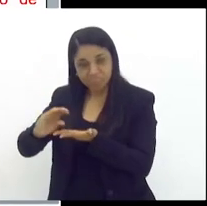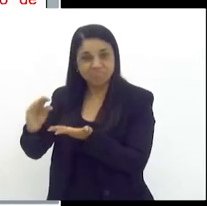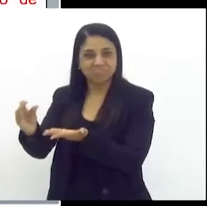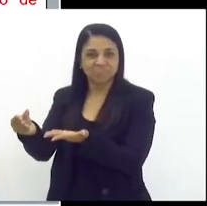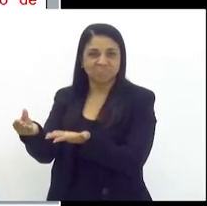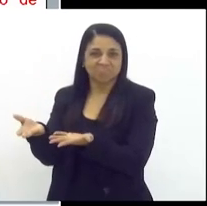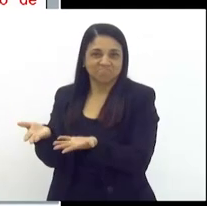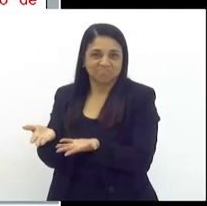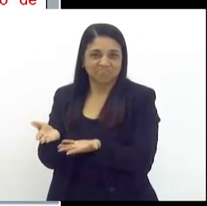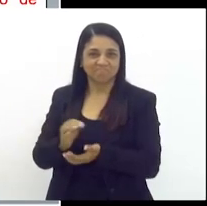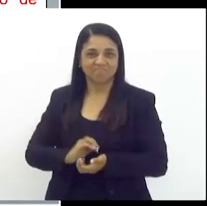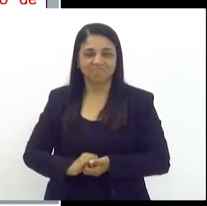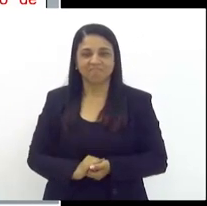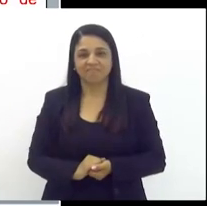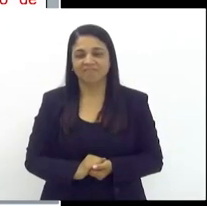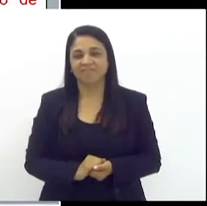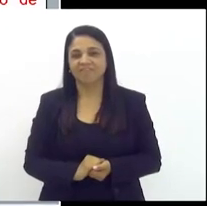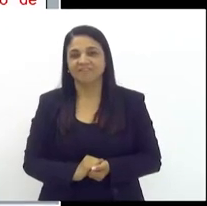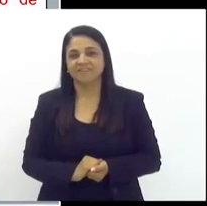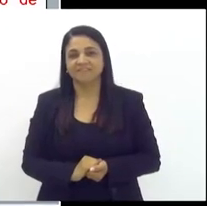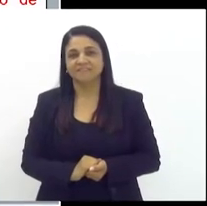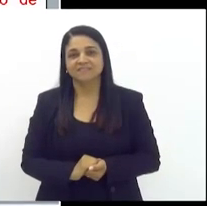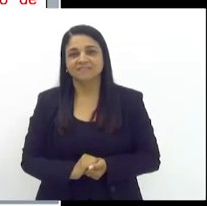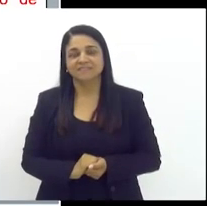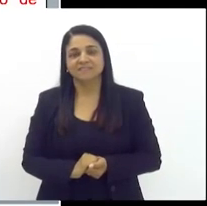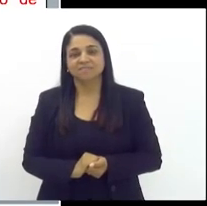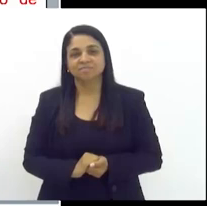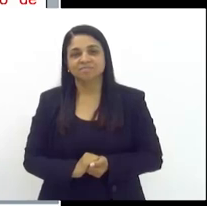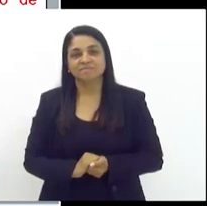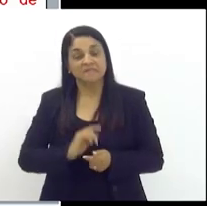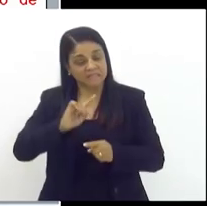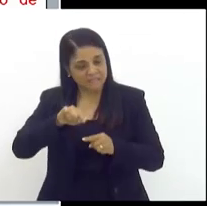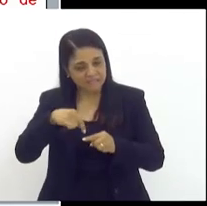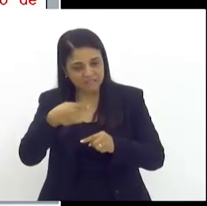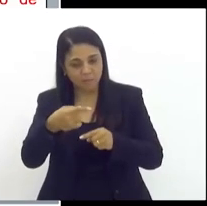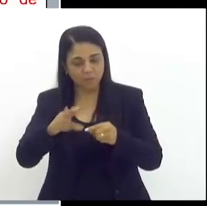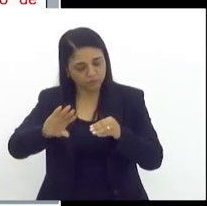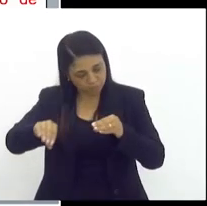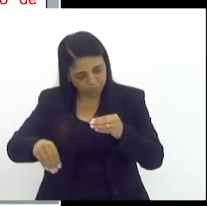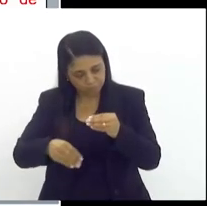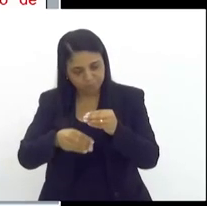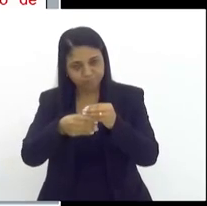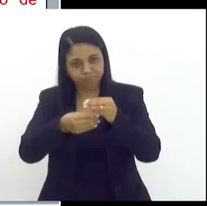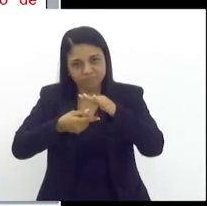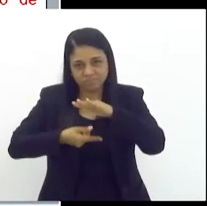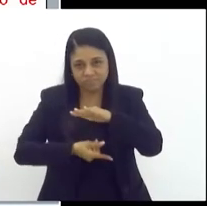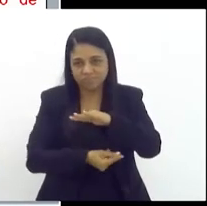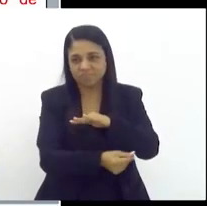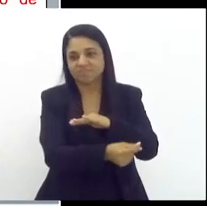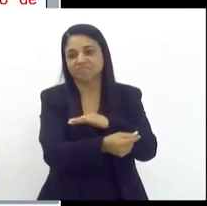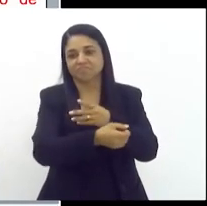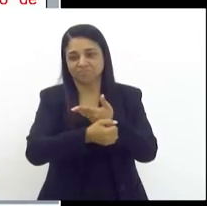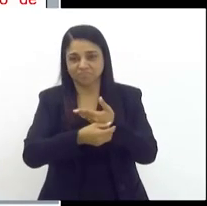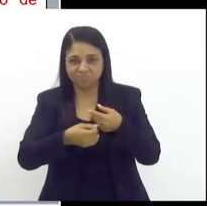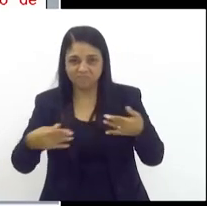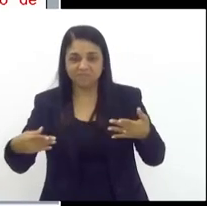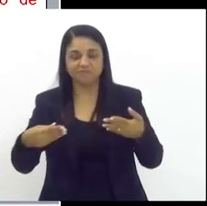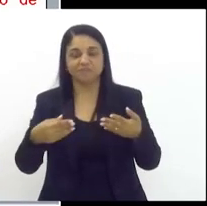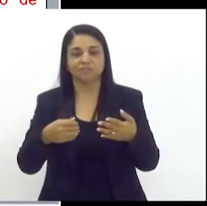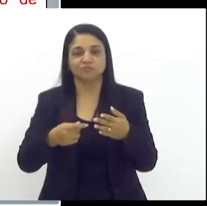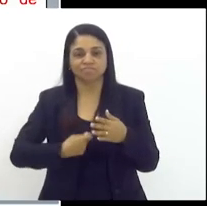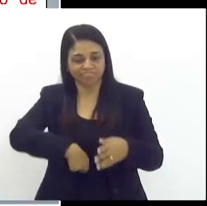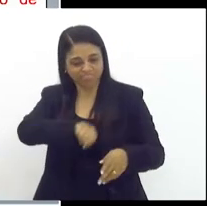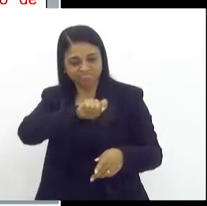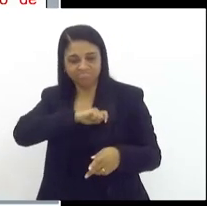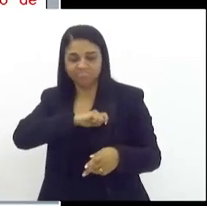e posteriormente para composição do Fundo de compensação de benefícios fiscais